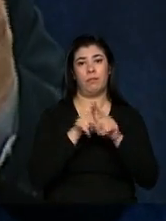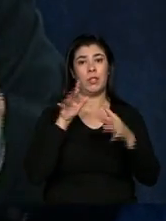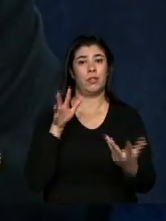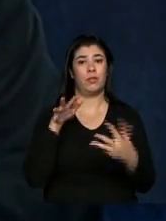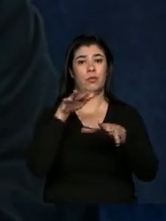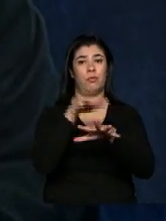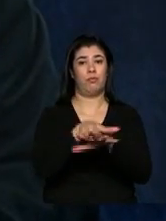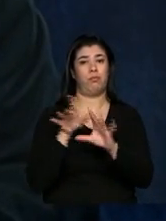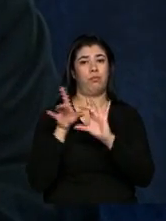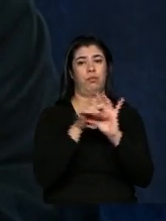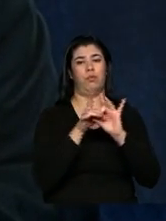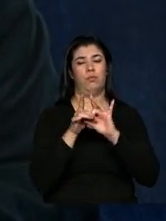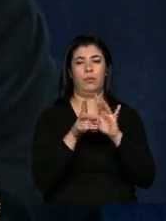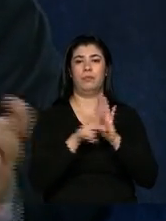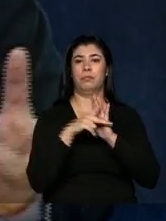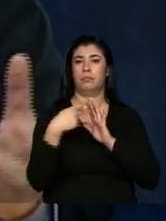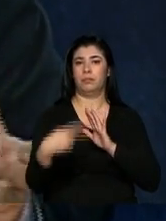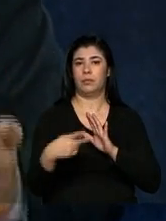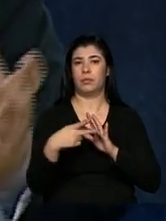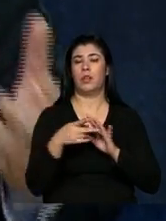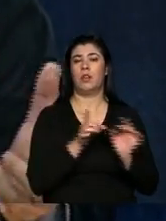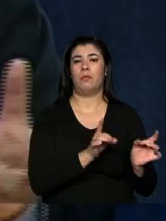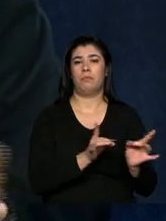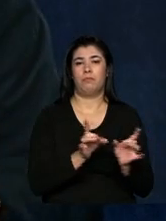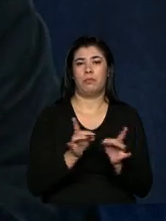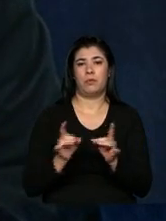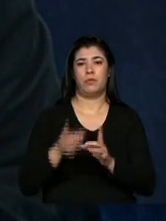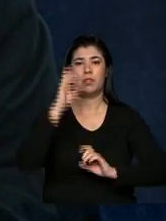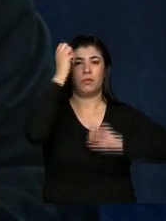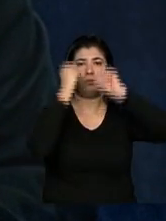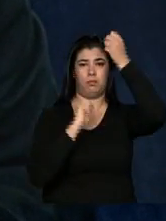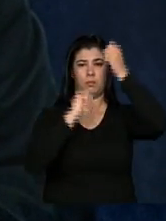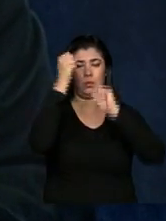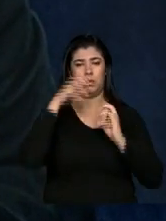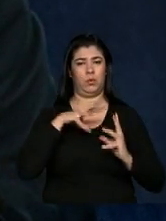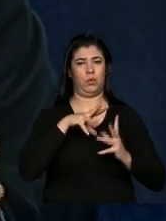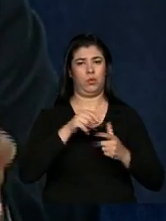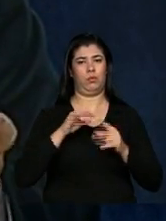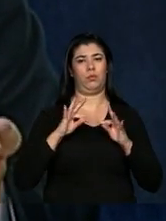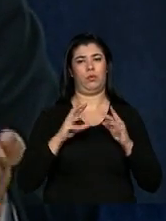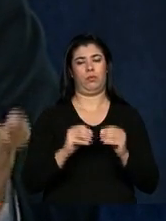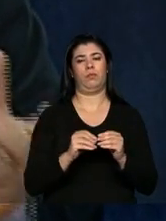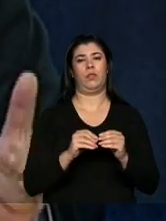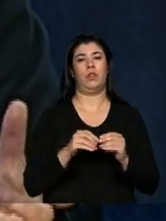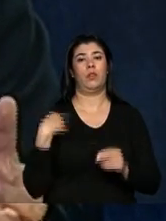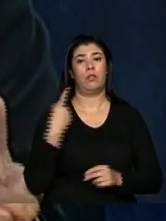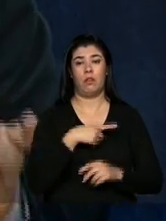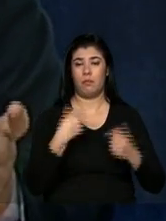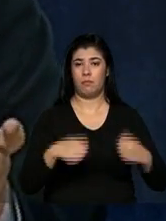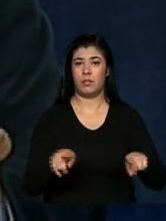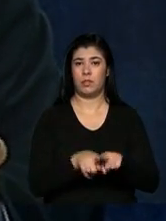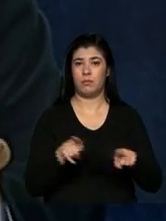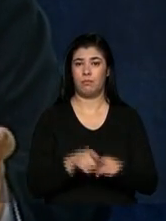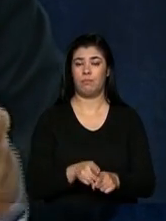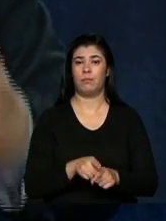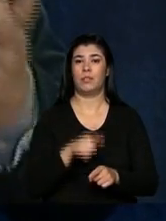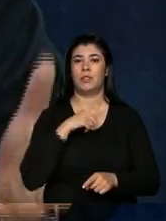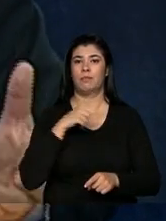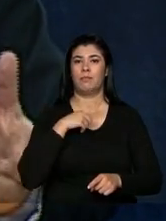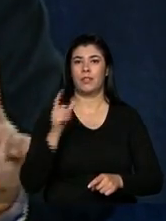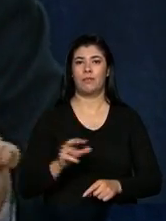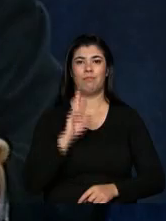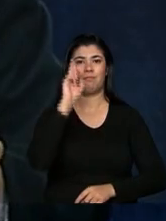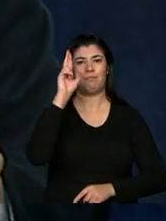integração eh comercial e industrial no mundo e nós precisamos ocupar esse espaço o Brasil tem